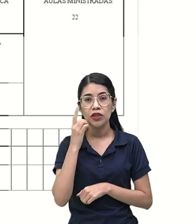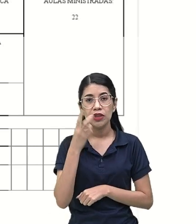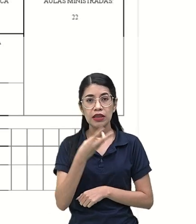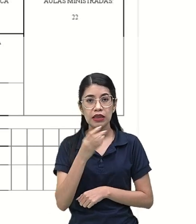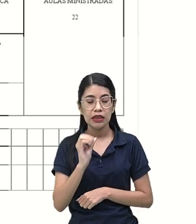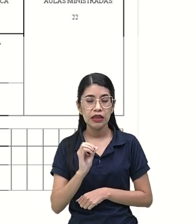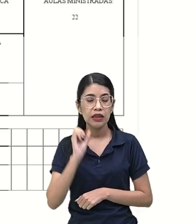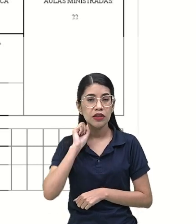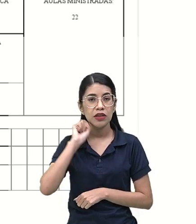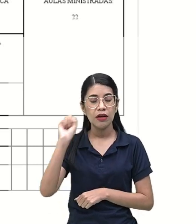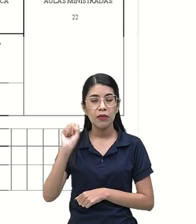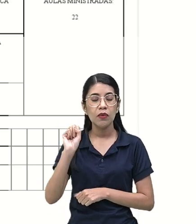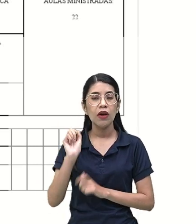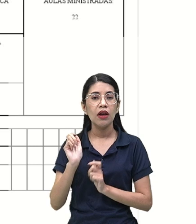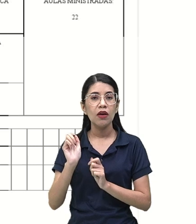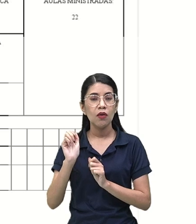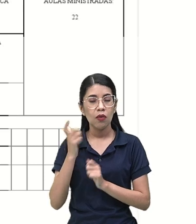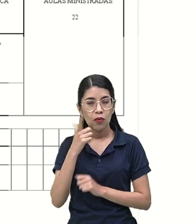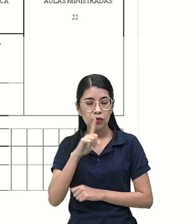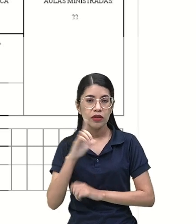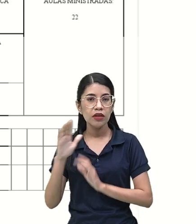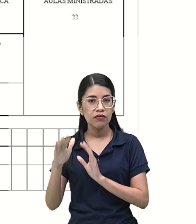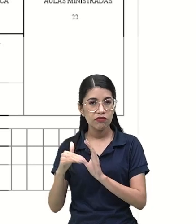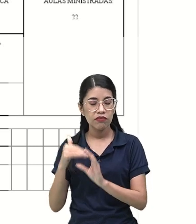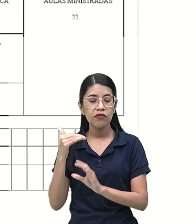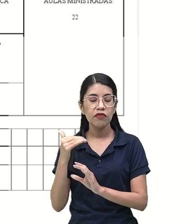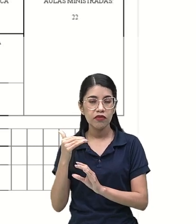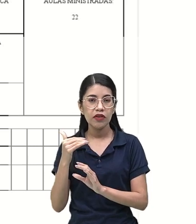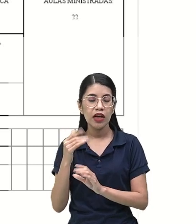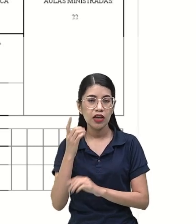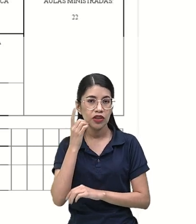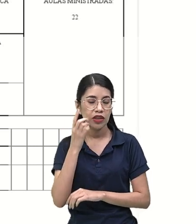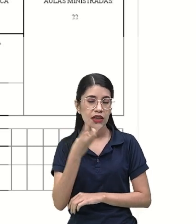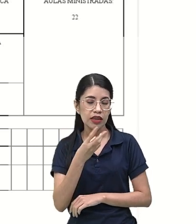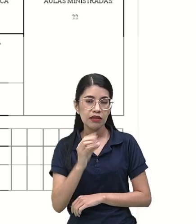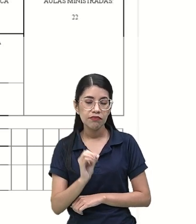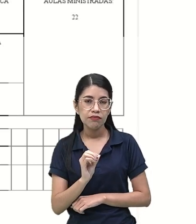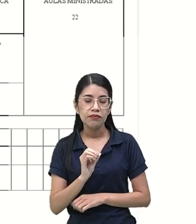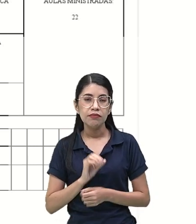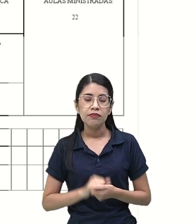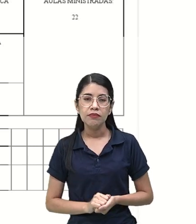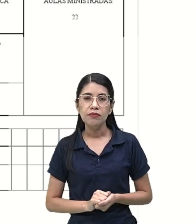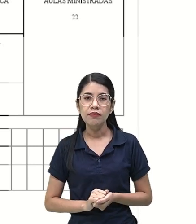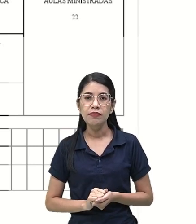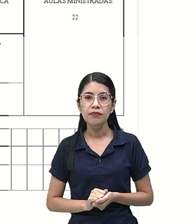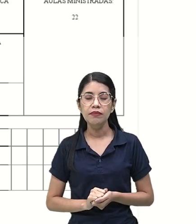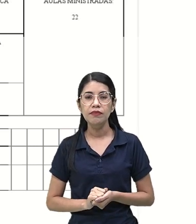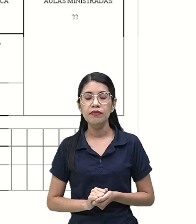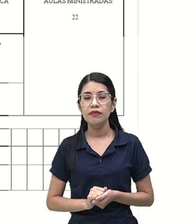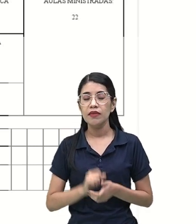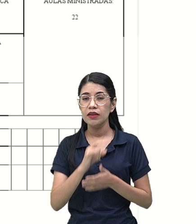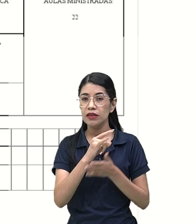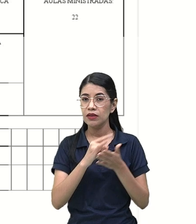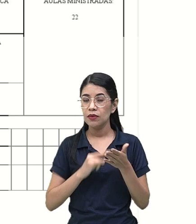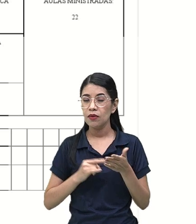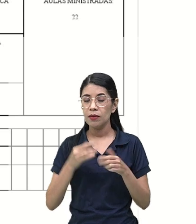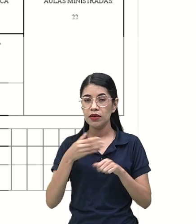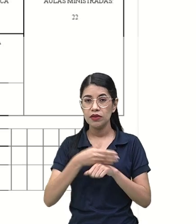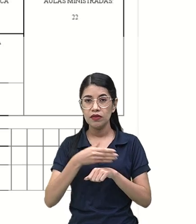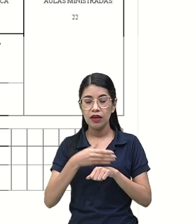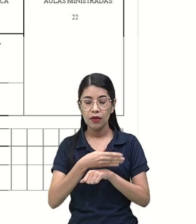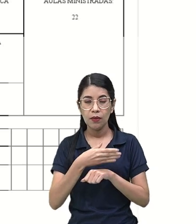no dia 30. Então, olha, eu coloco essa ficha de frequência, você vai colocar